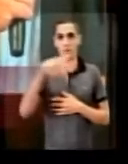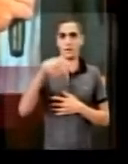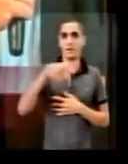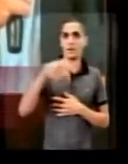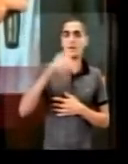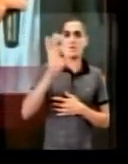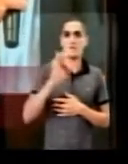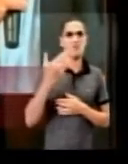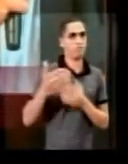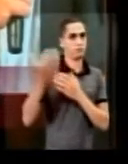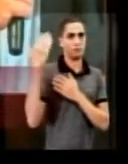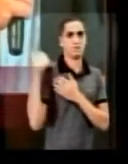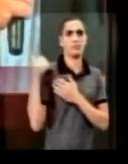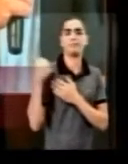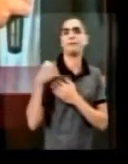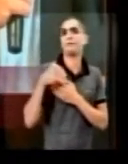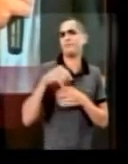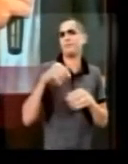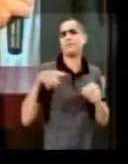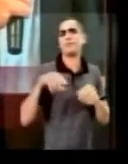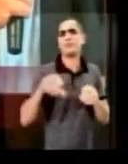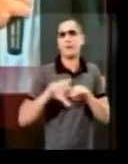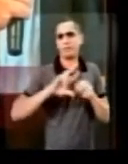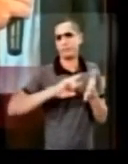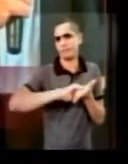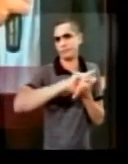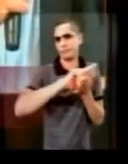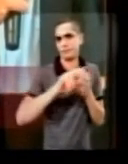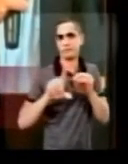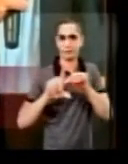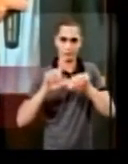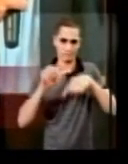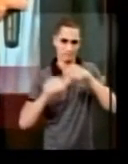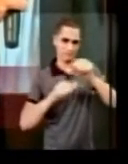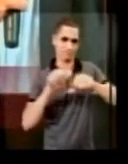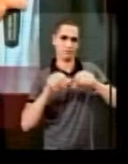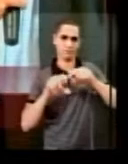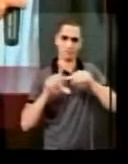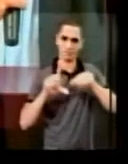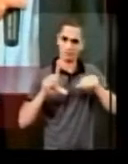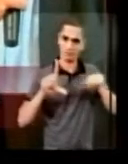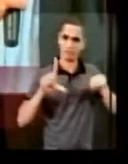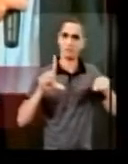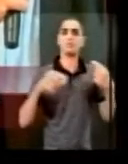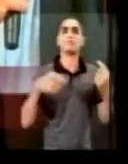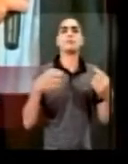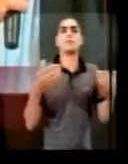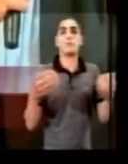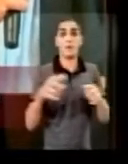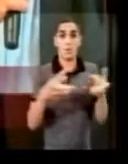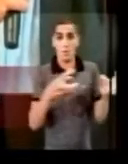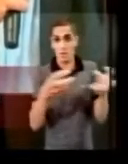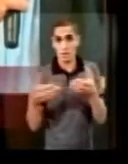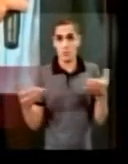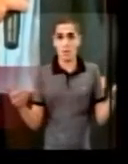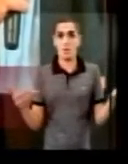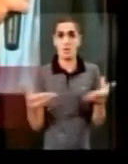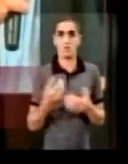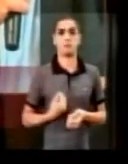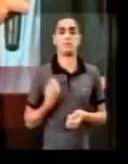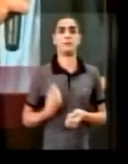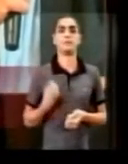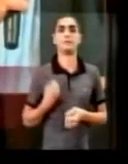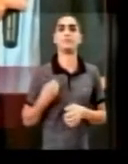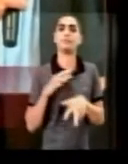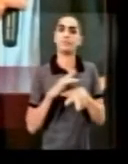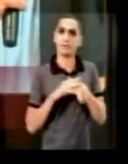72,77%. Tivemos algumas variações, mas o que a gente percebe é que hoje em dia o